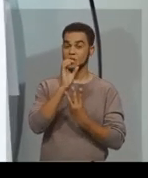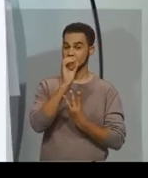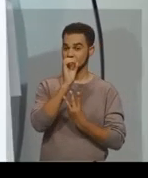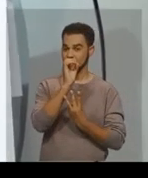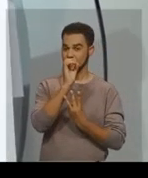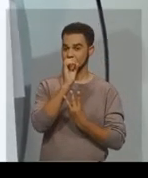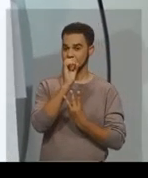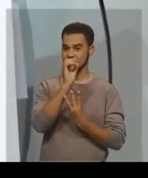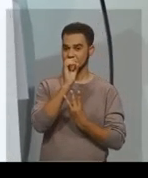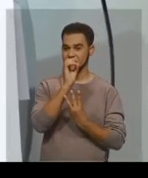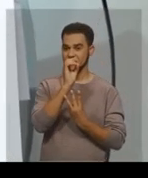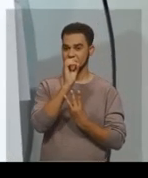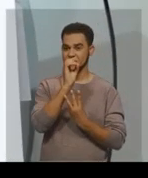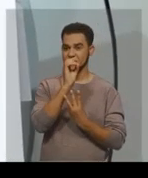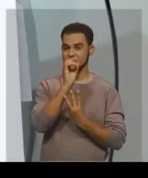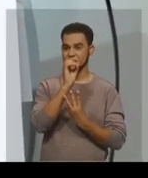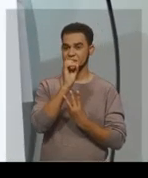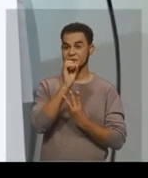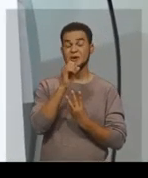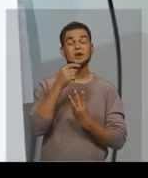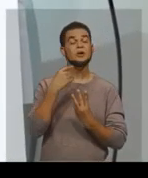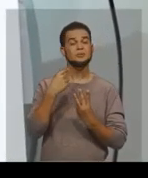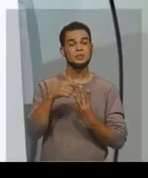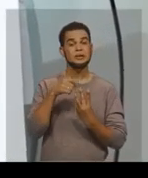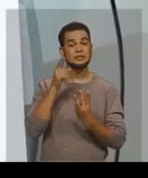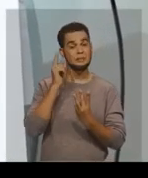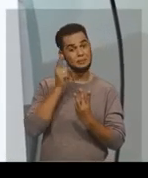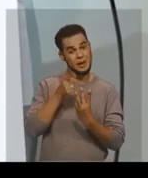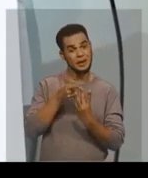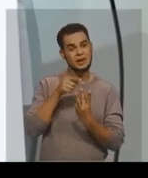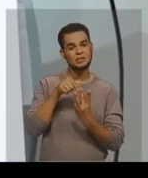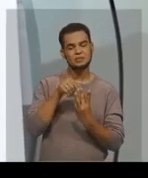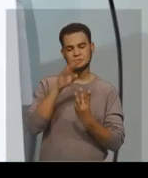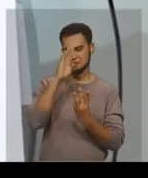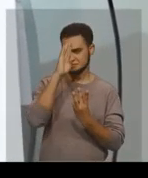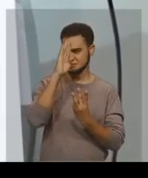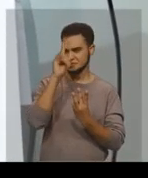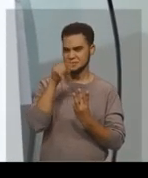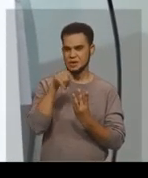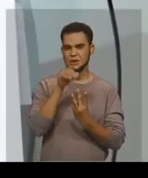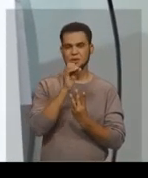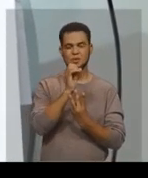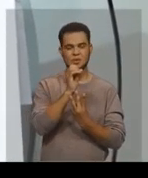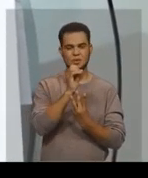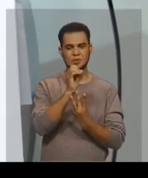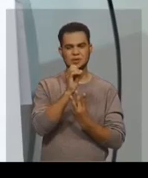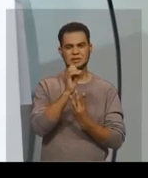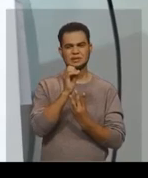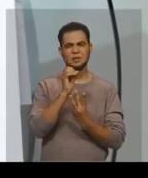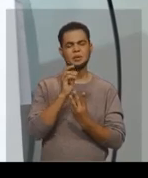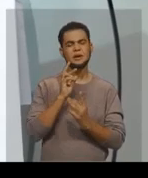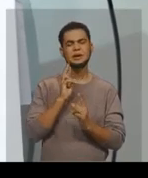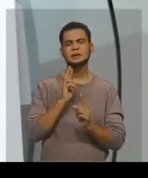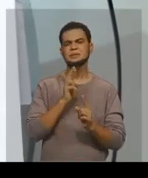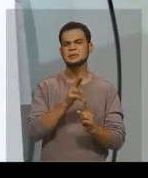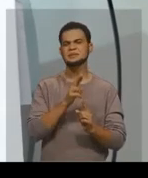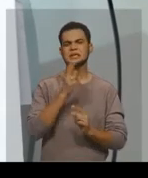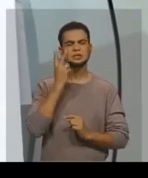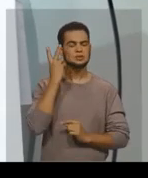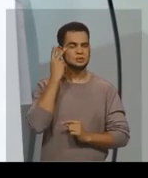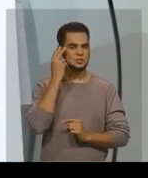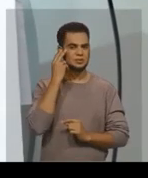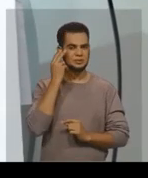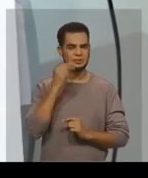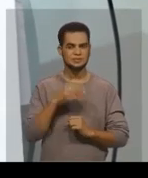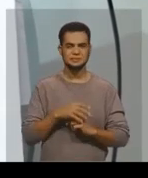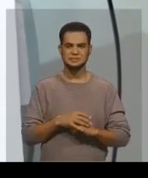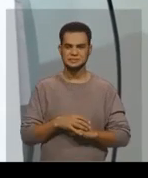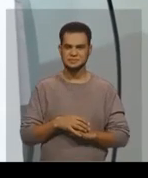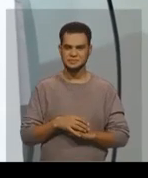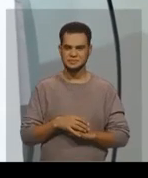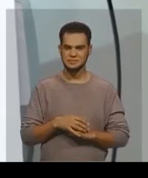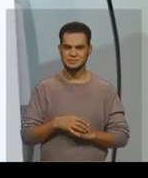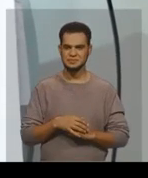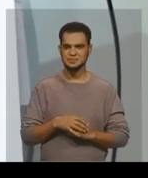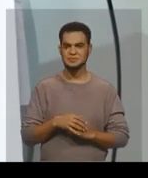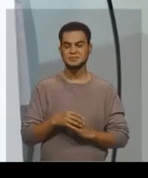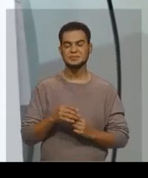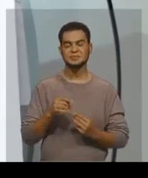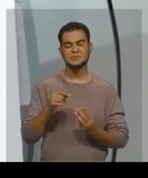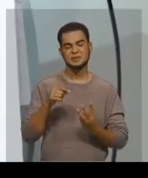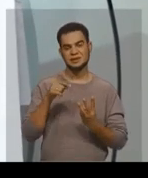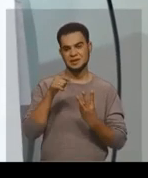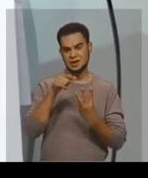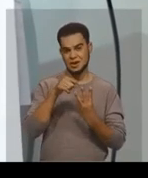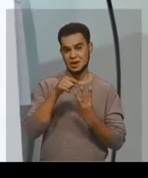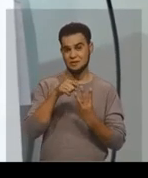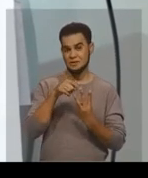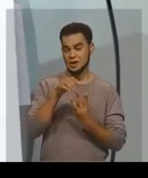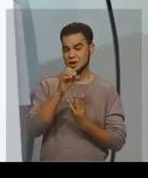o ângulo que está marcado aqui é no O. Então, você representa normalmente origem O.